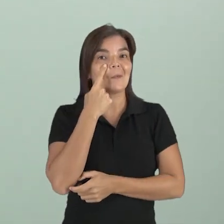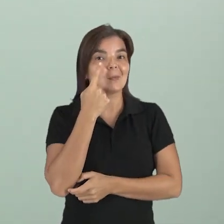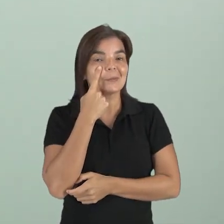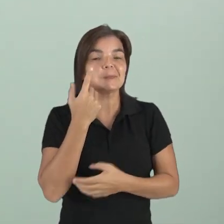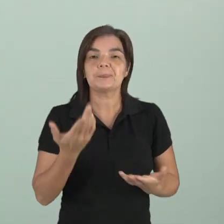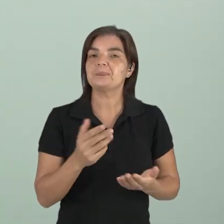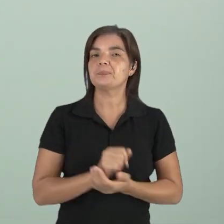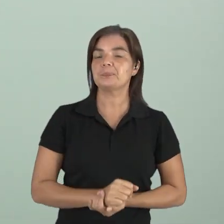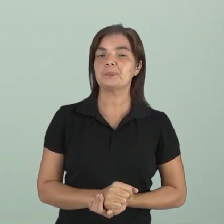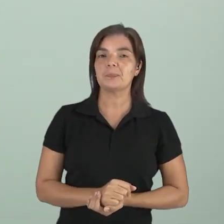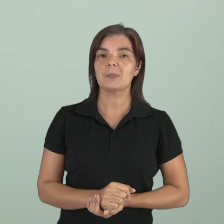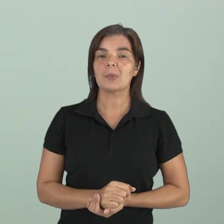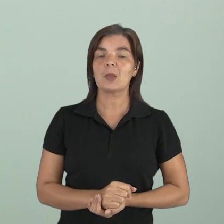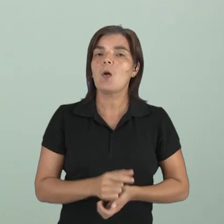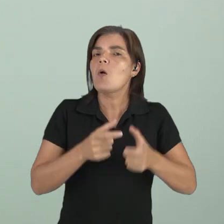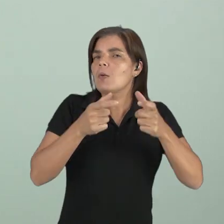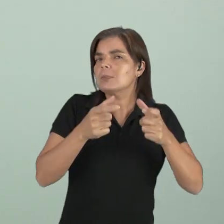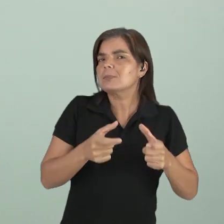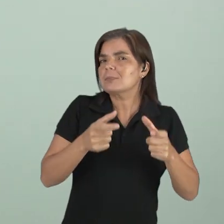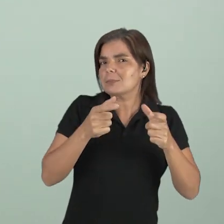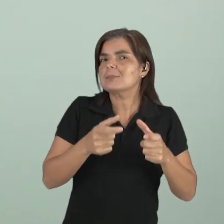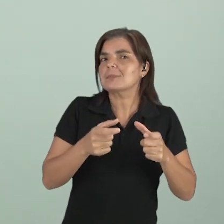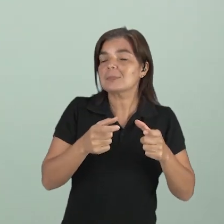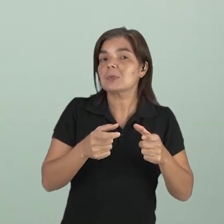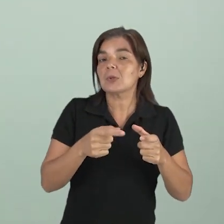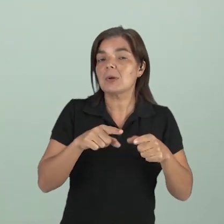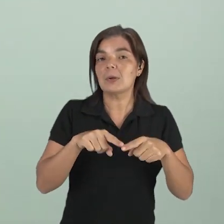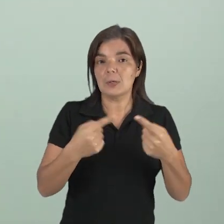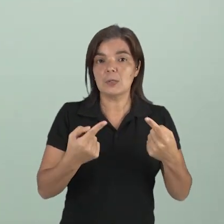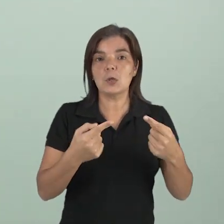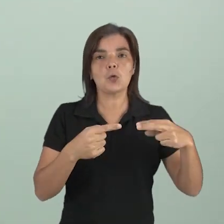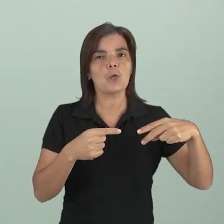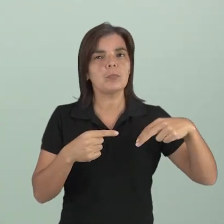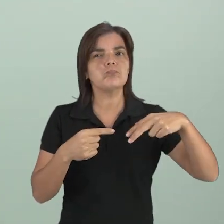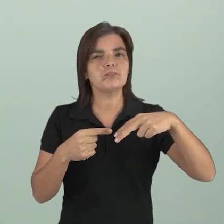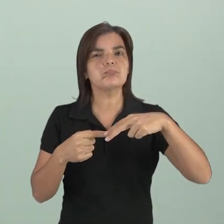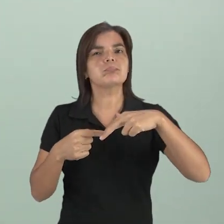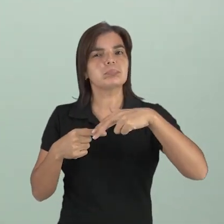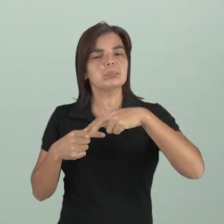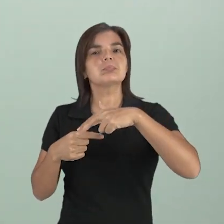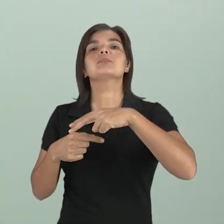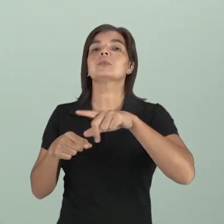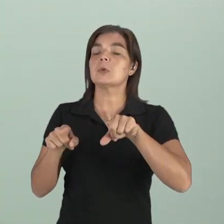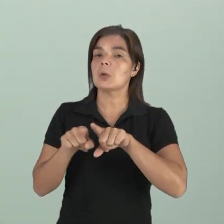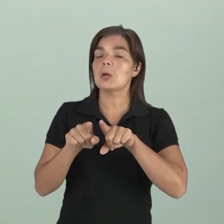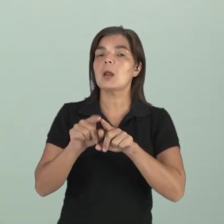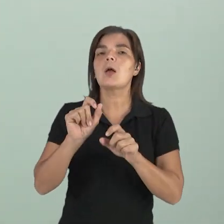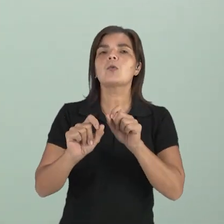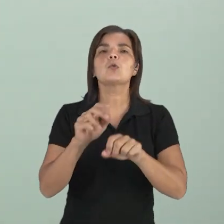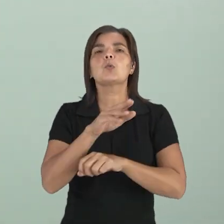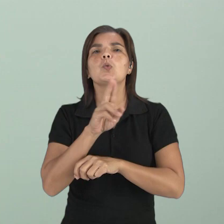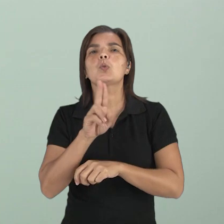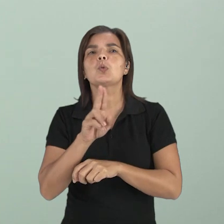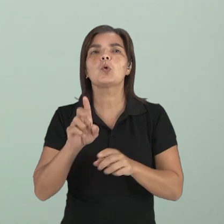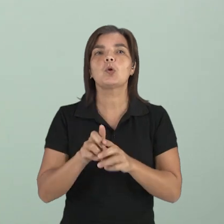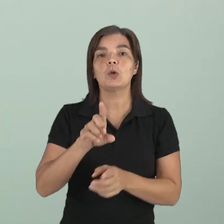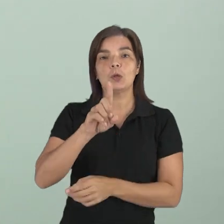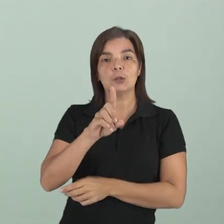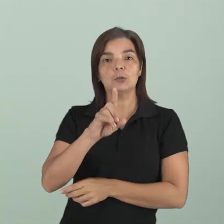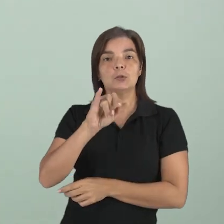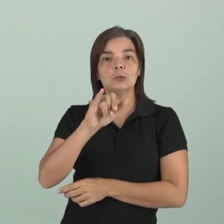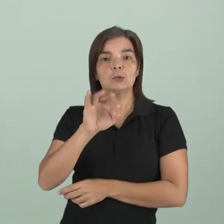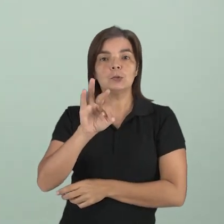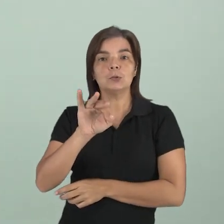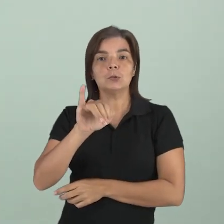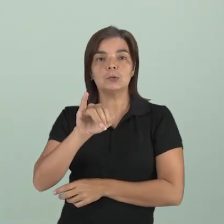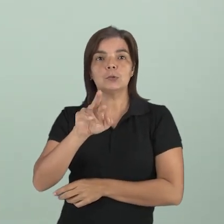vê. Esse lugar, né, por onde eles iam passando, eles caminhavam, era chamado de